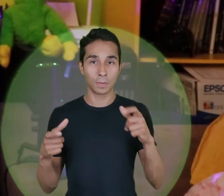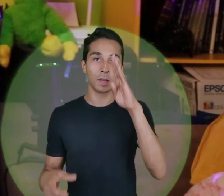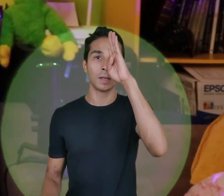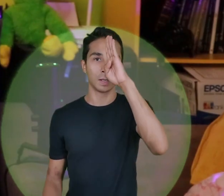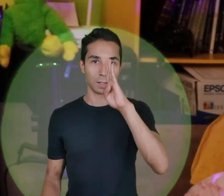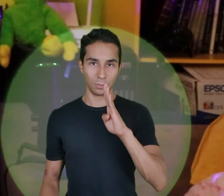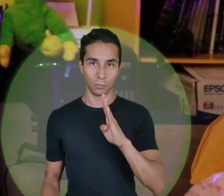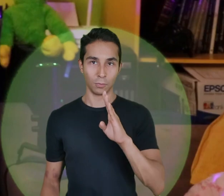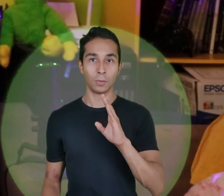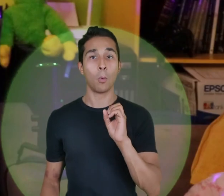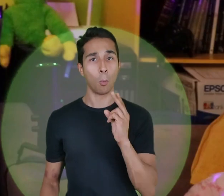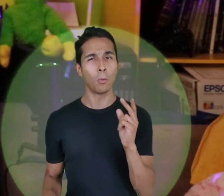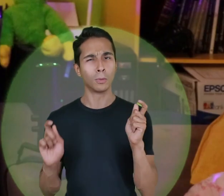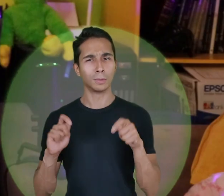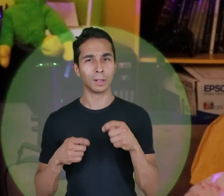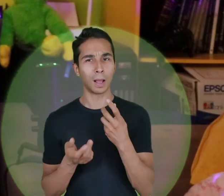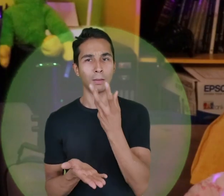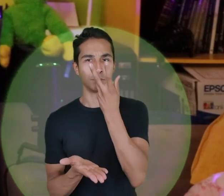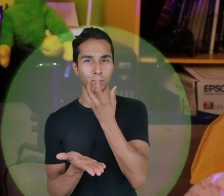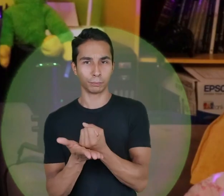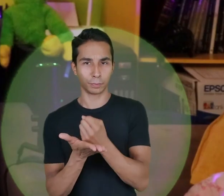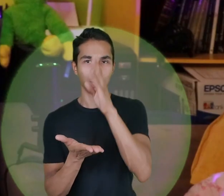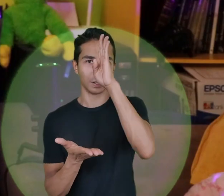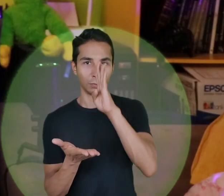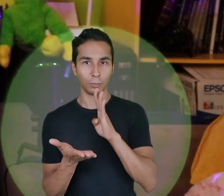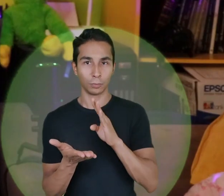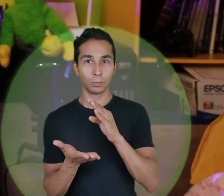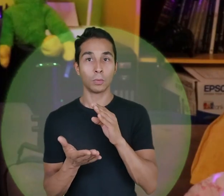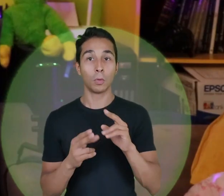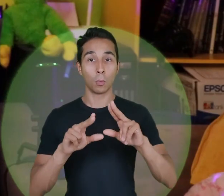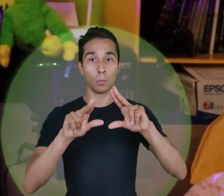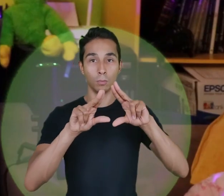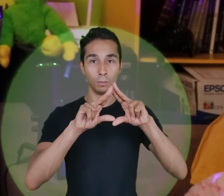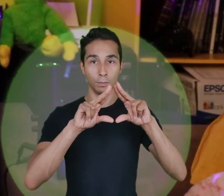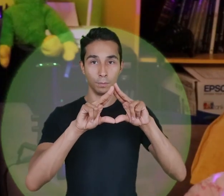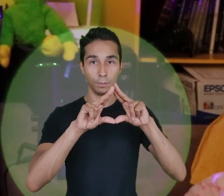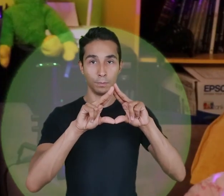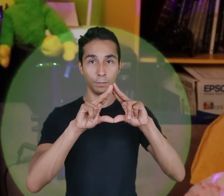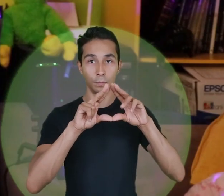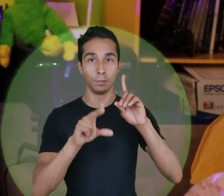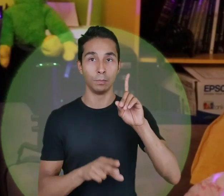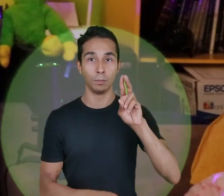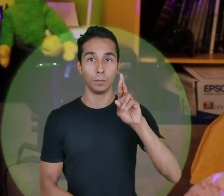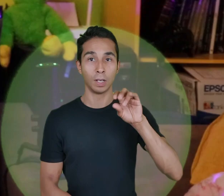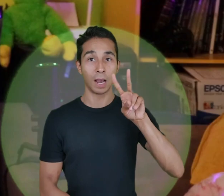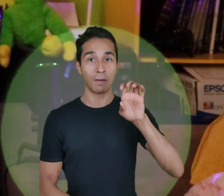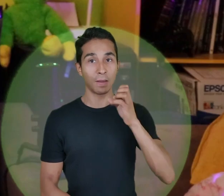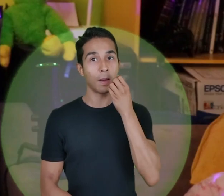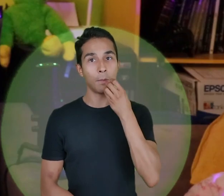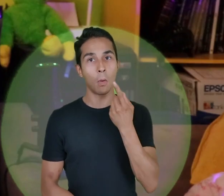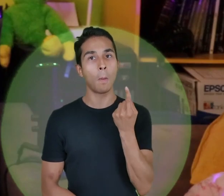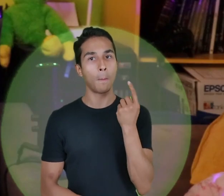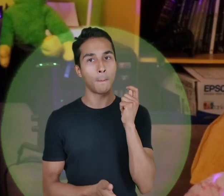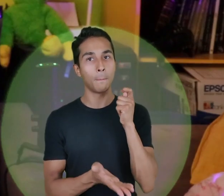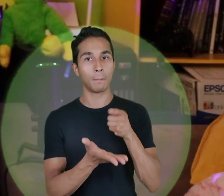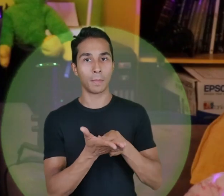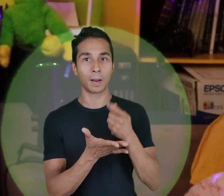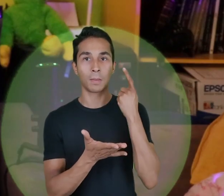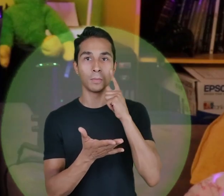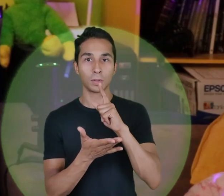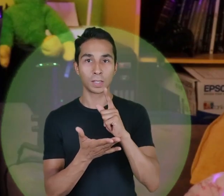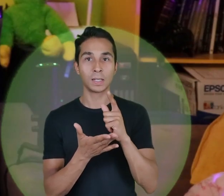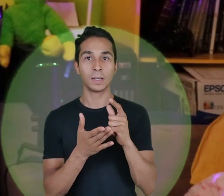são coisas gratuitas ou tem suas versões gratuitas que funcionam muito bem. O Drive, às vezes, é bom você ter ali um investimento para que você tenha